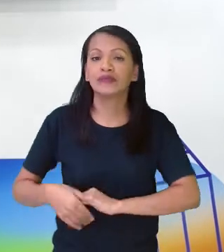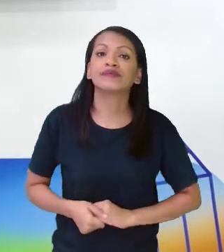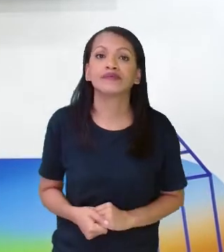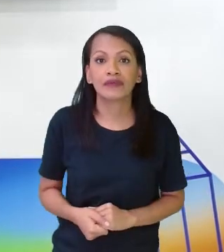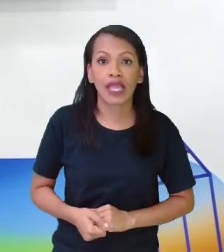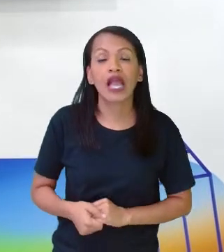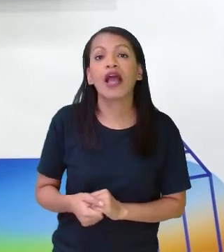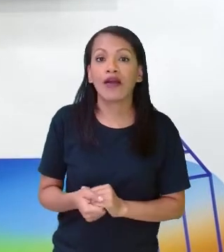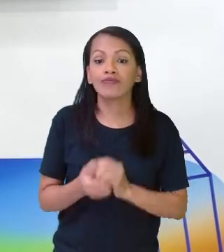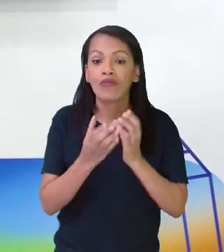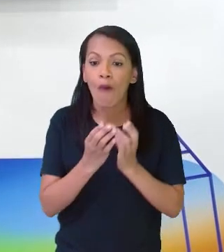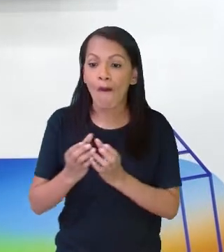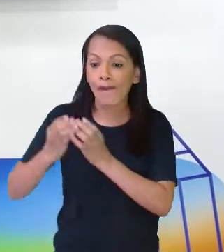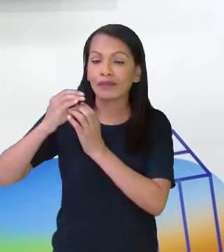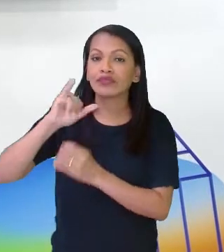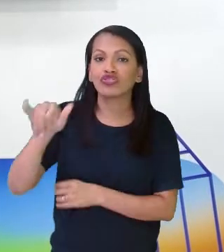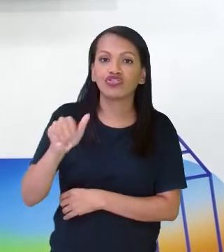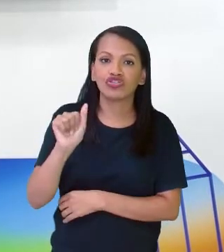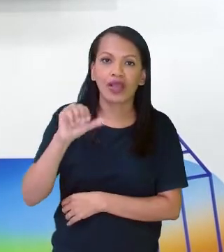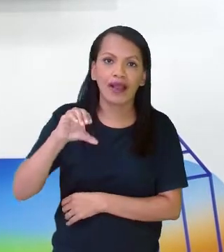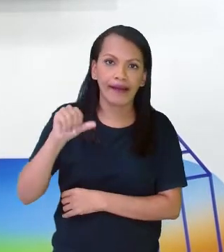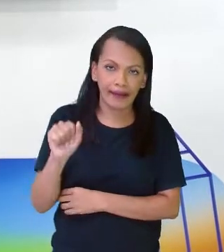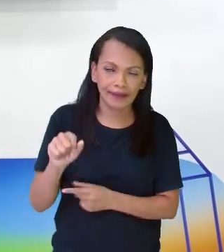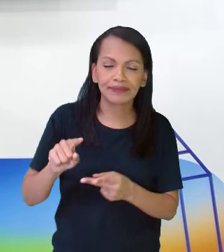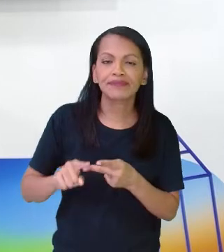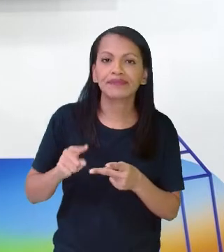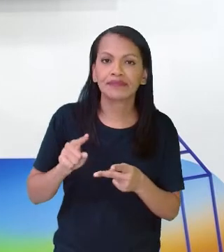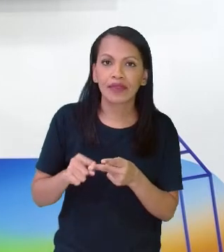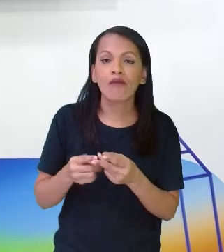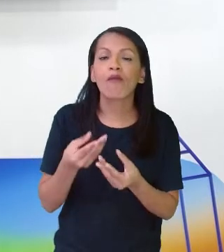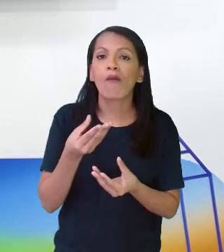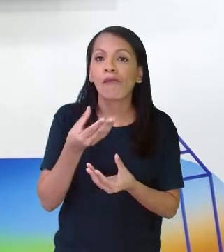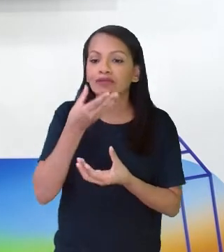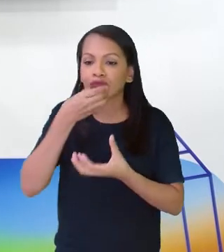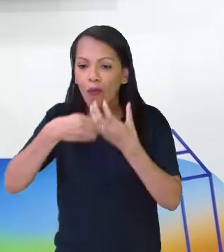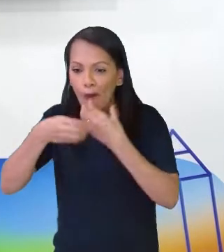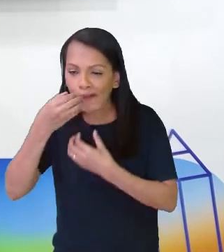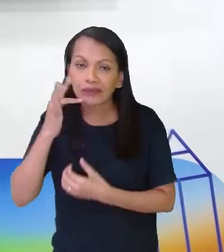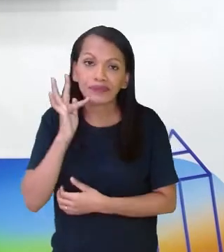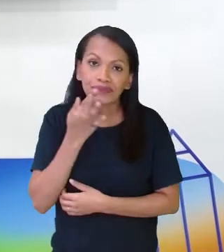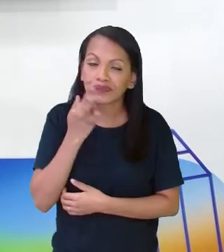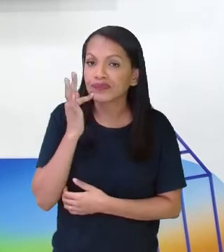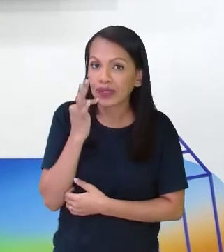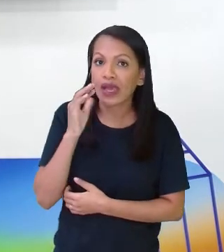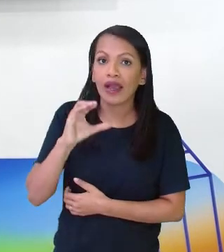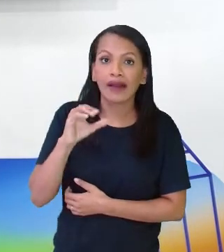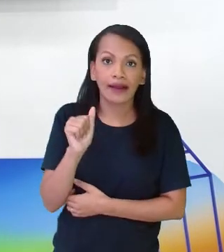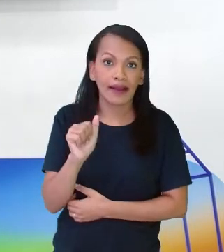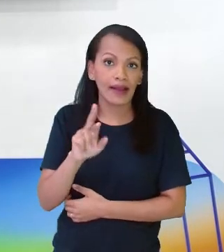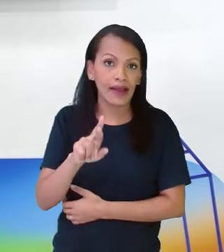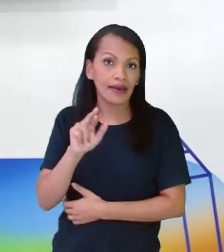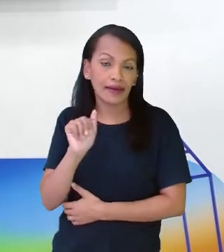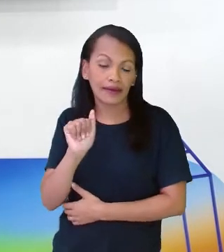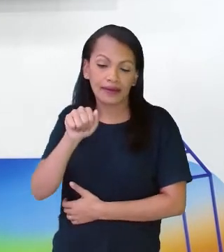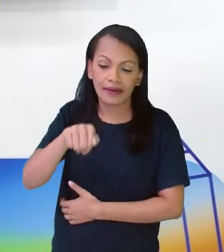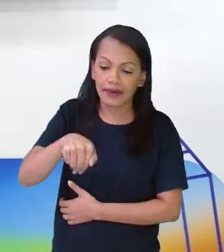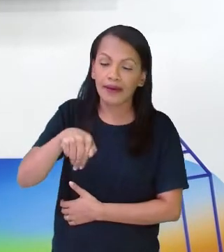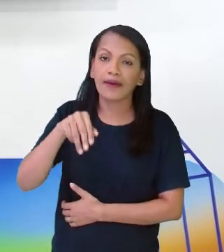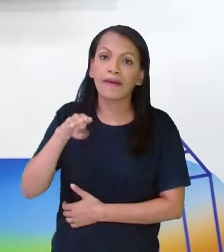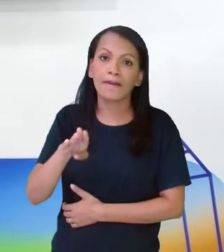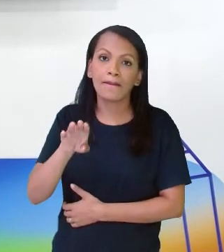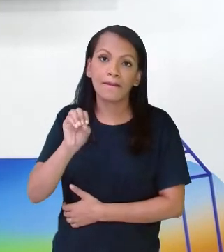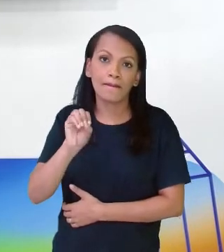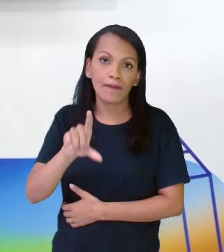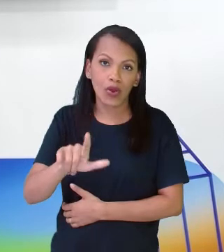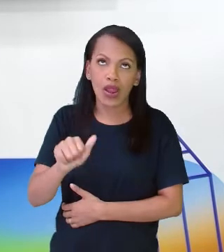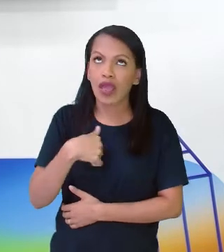de jaca, enfim, carambola, né? Tem aquele determinado período do ano onde a fruta ela vai estar lá. E a gente iria consumir. Manga,